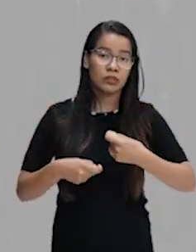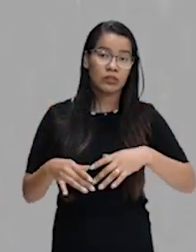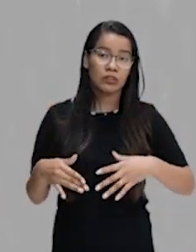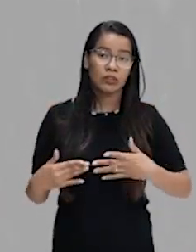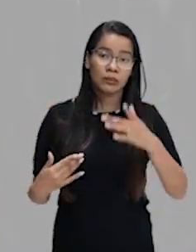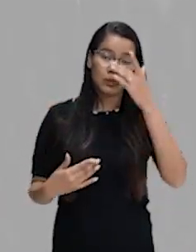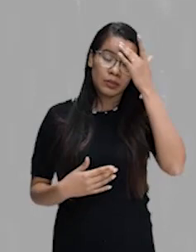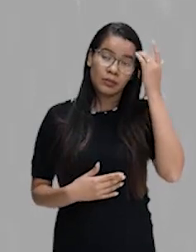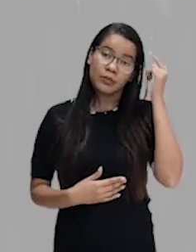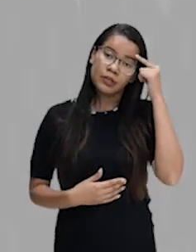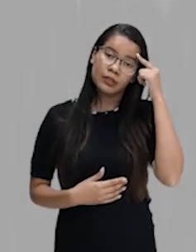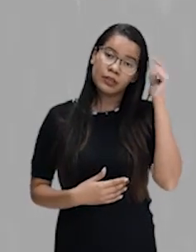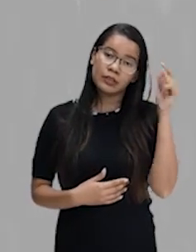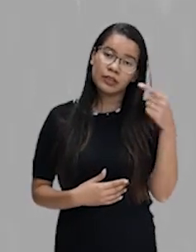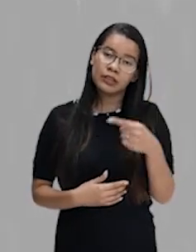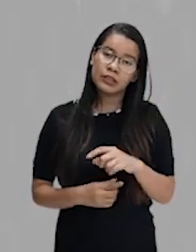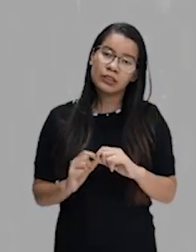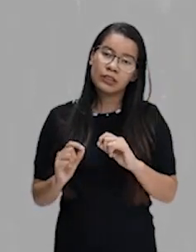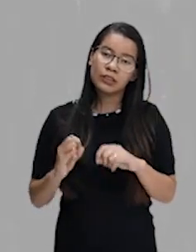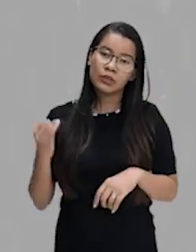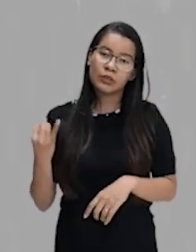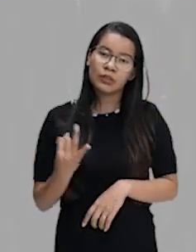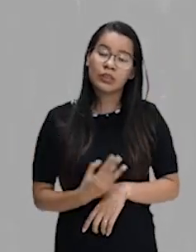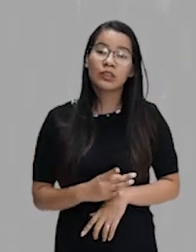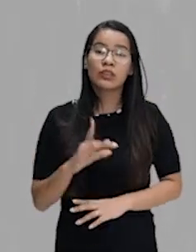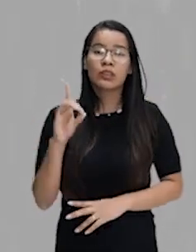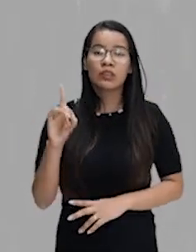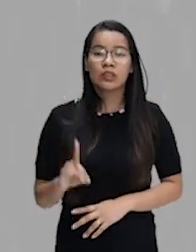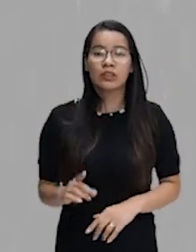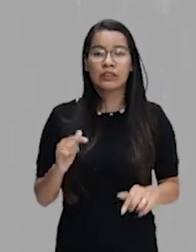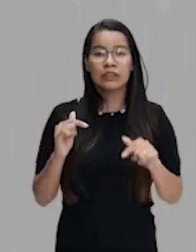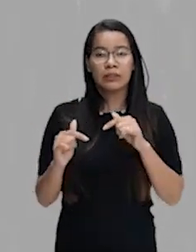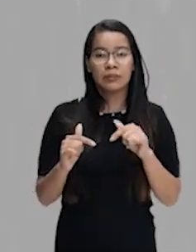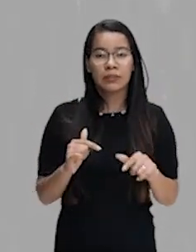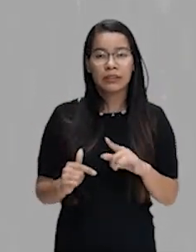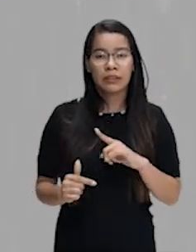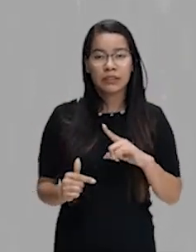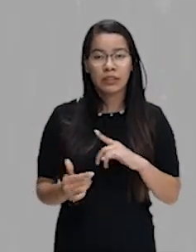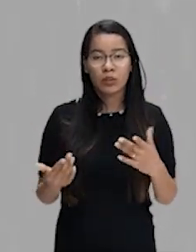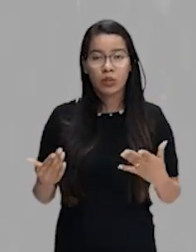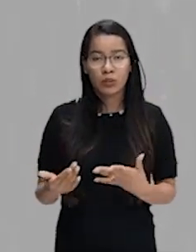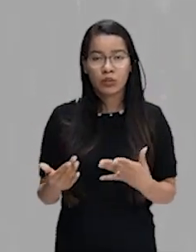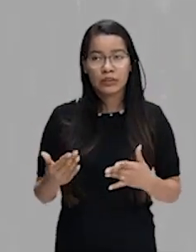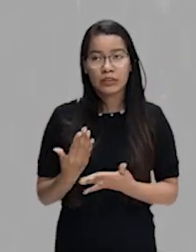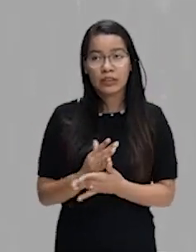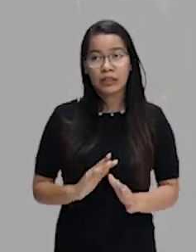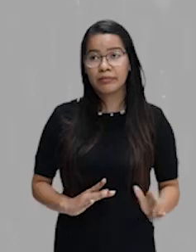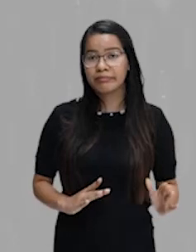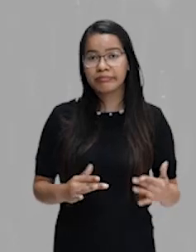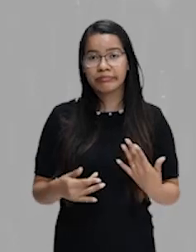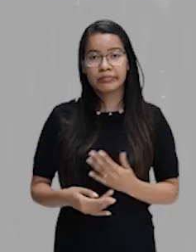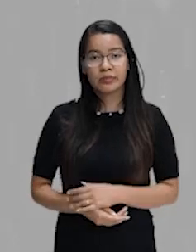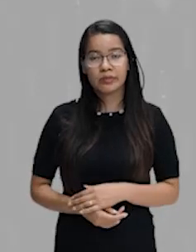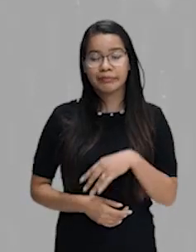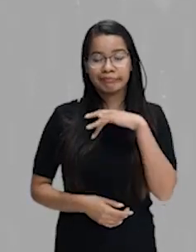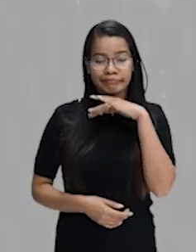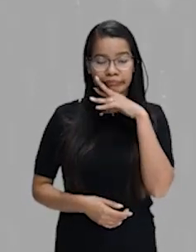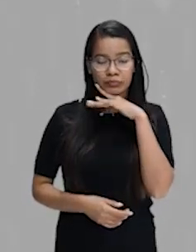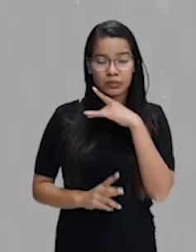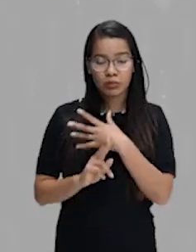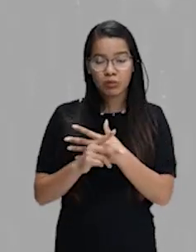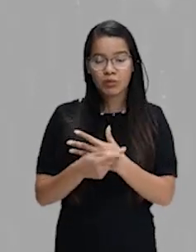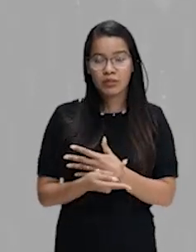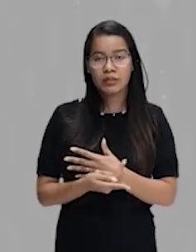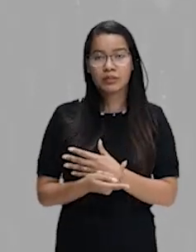esse lado, né? Pensa que a quantidade de direitos trabalhistas que existe ou existiam acabam atrapalhando ou impedindo o crescimento